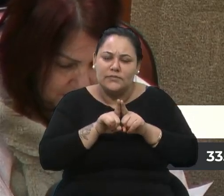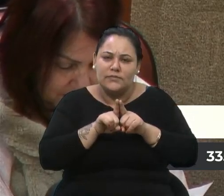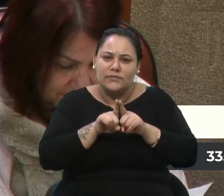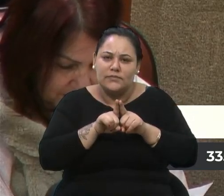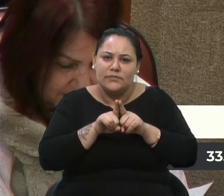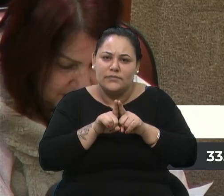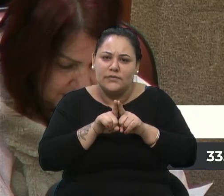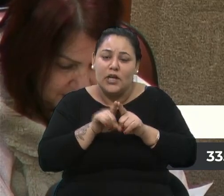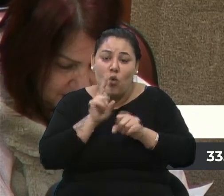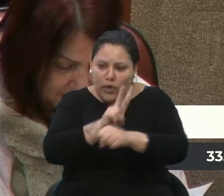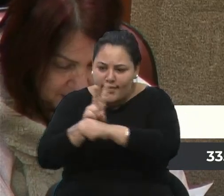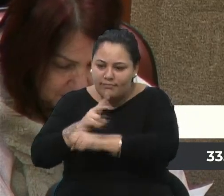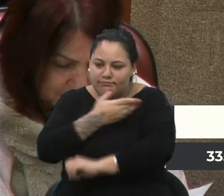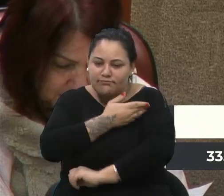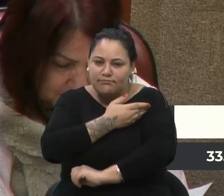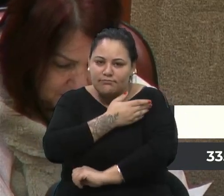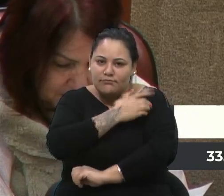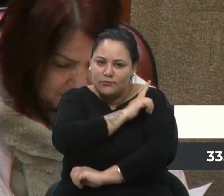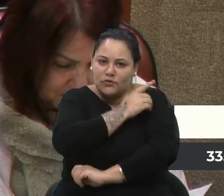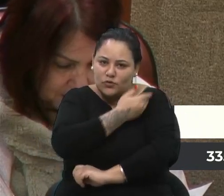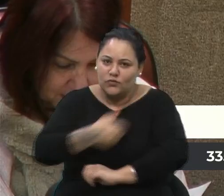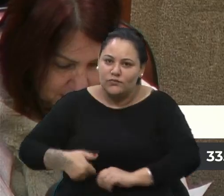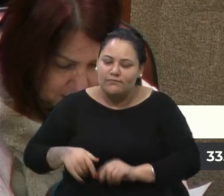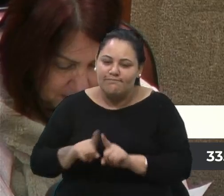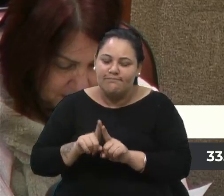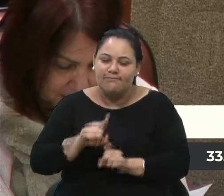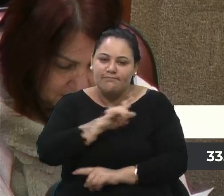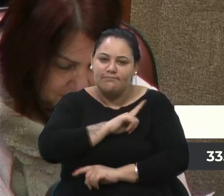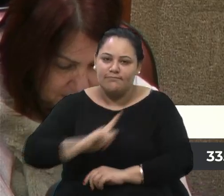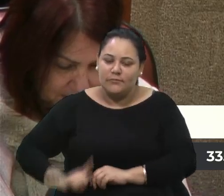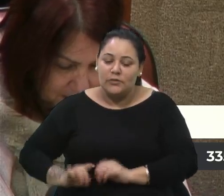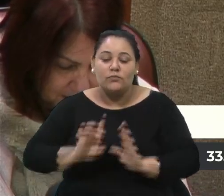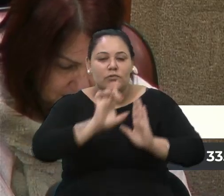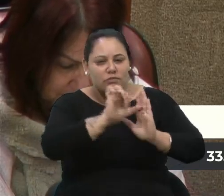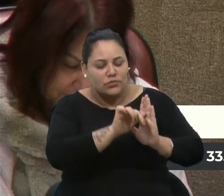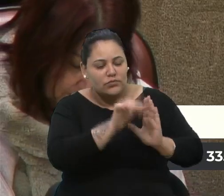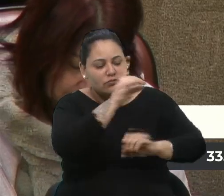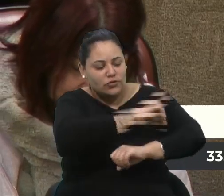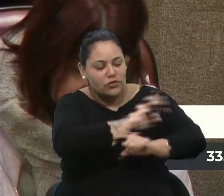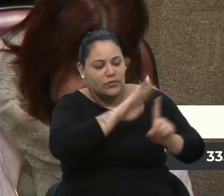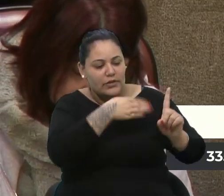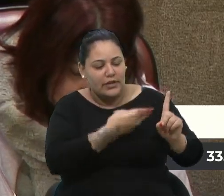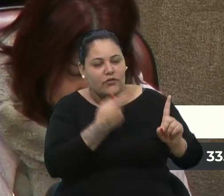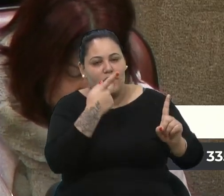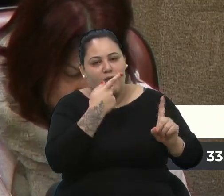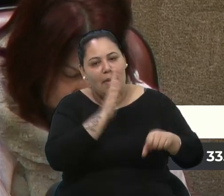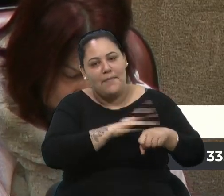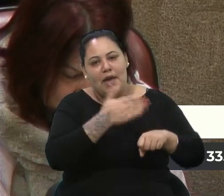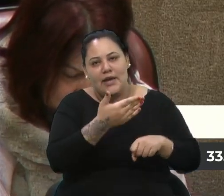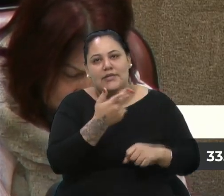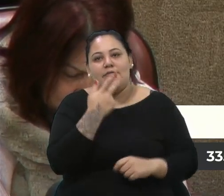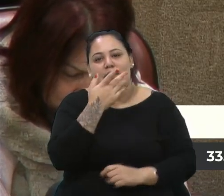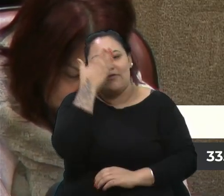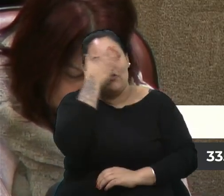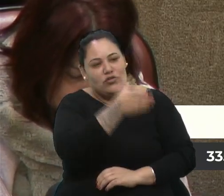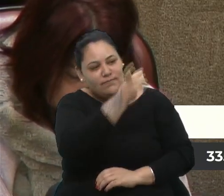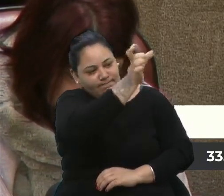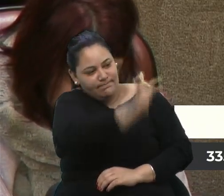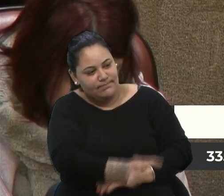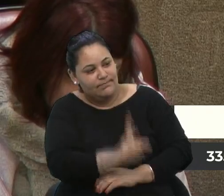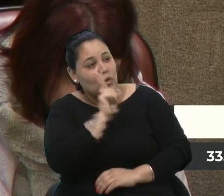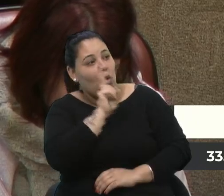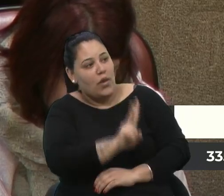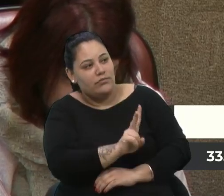seu governo. Então, no momento oportuno, falarei mais e falarei aqui para o Sartori, os vereadores e os